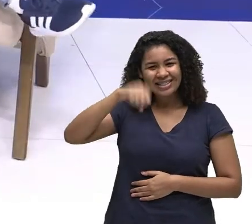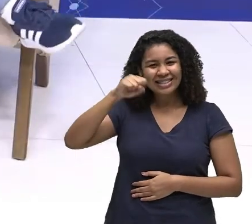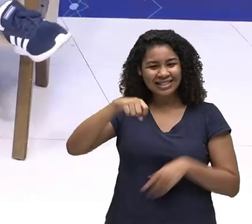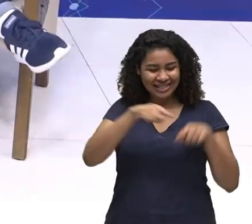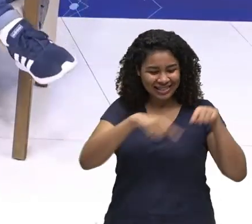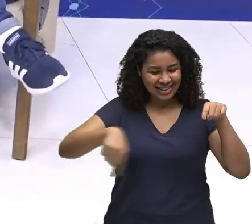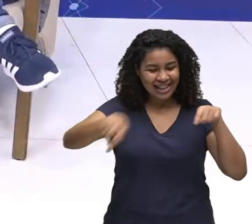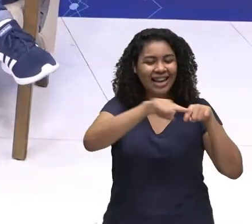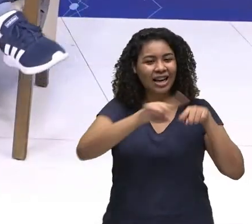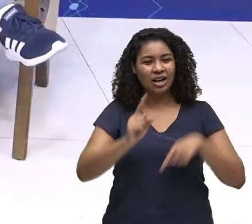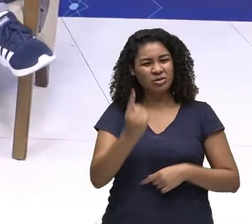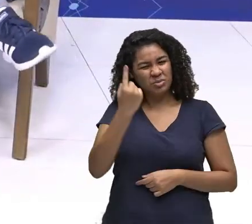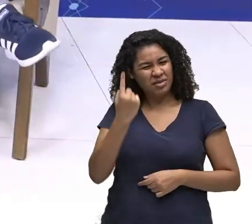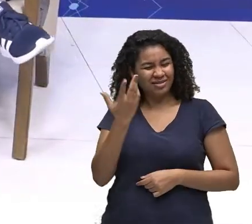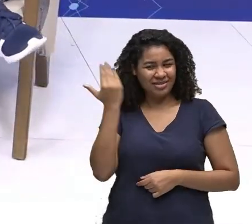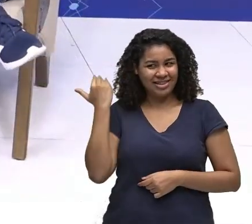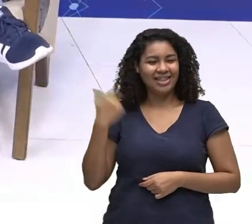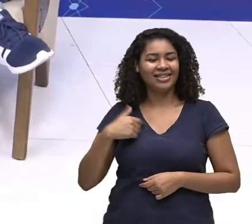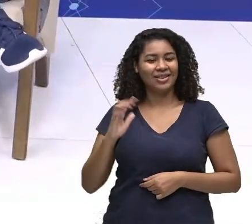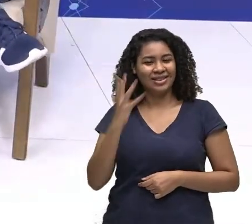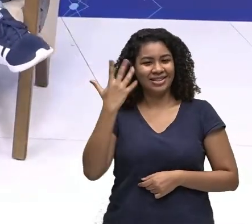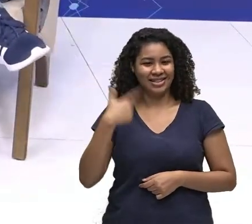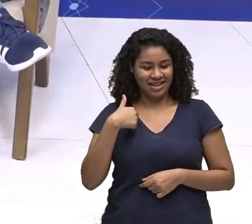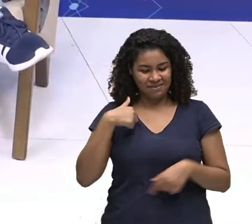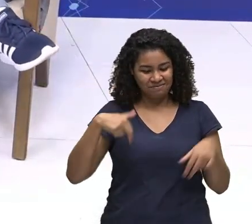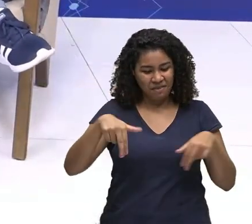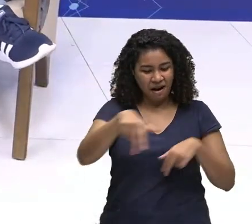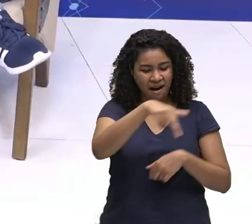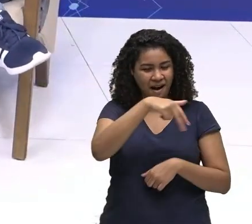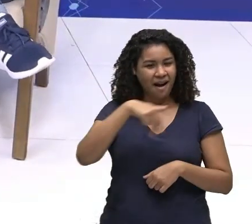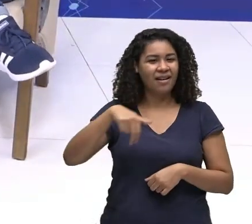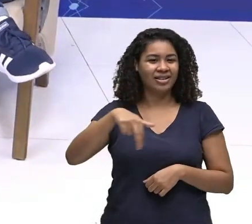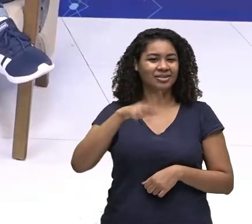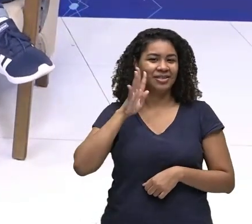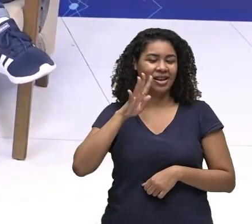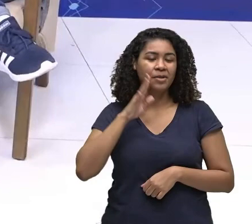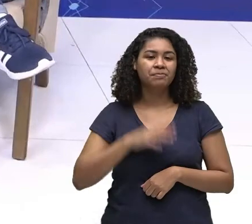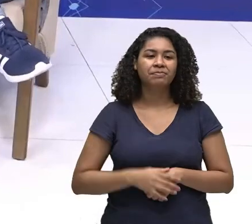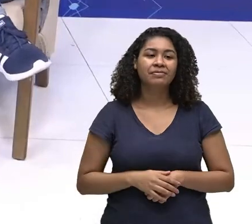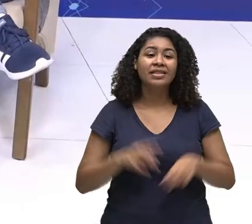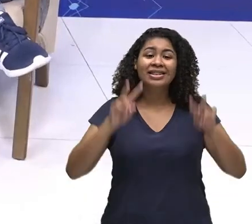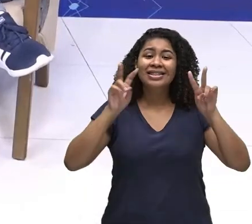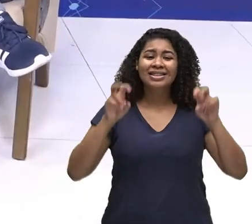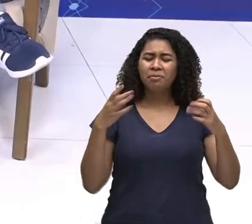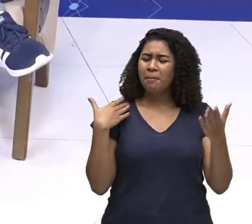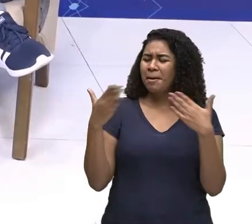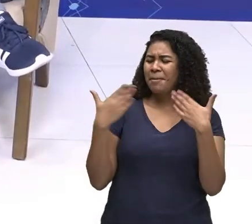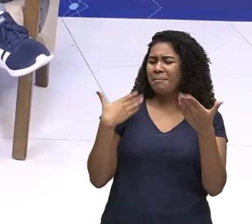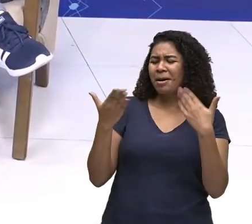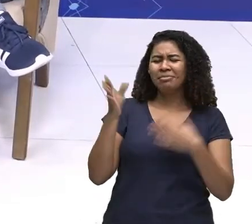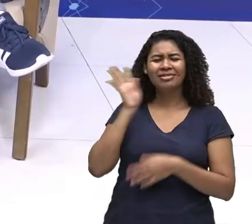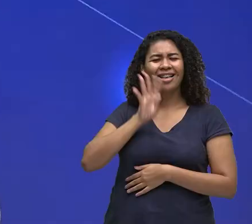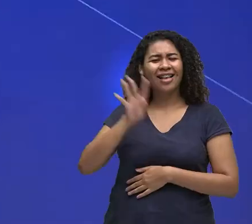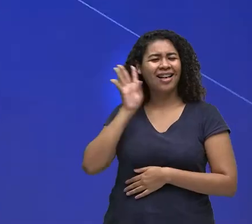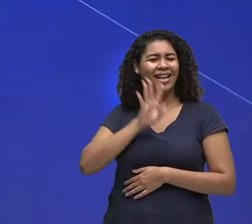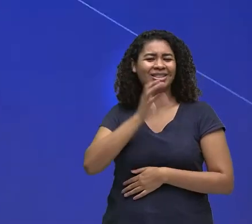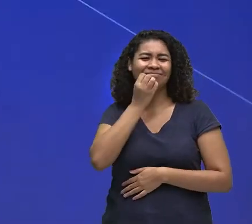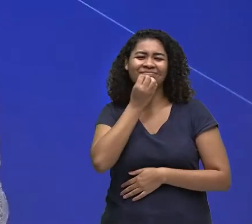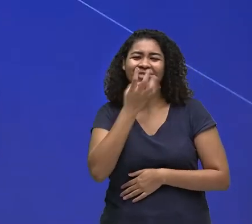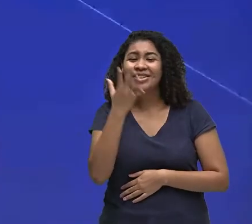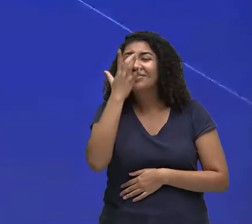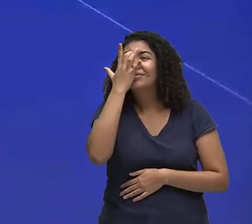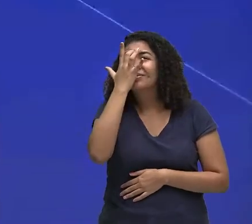volta nela uma vez. Gente, a gente está num assunto muito gostoso, um bate-papo muito fluido muito aqui para mim. Foi muito